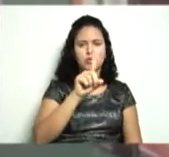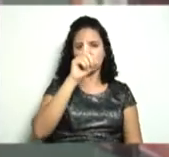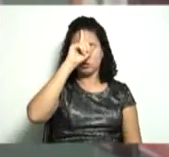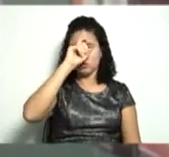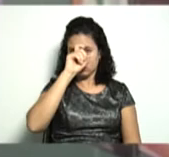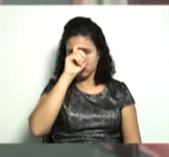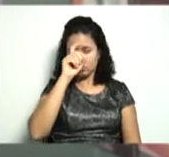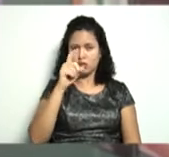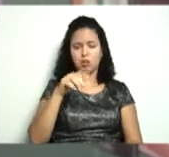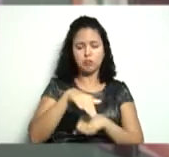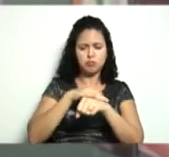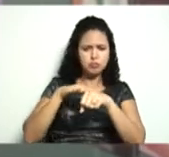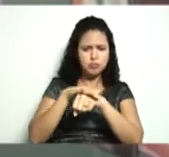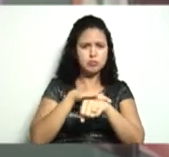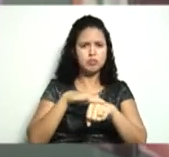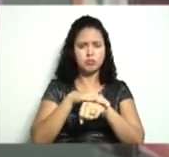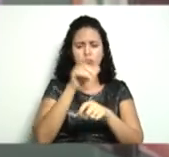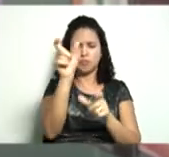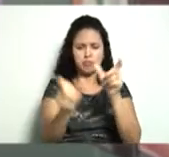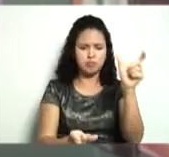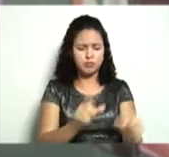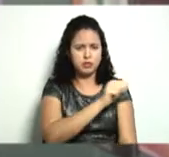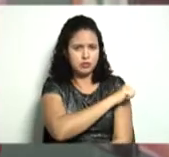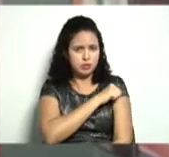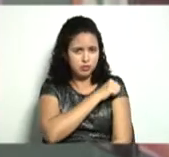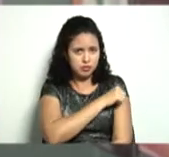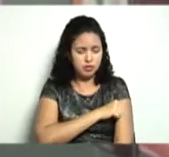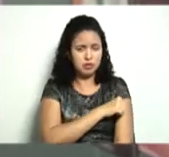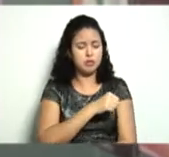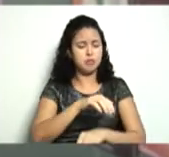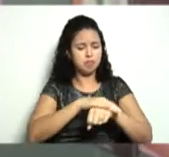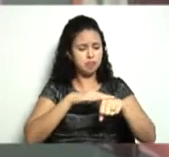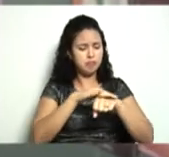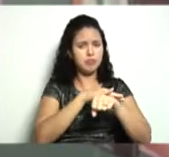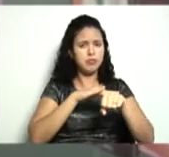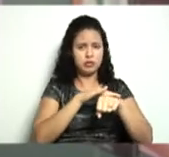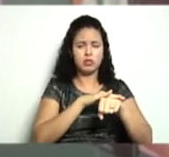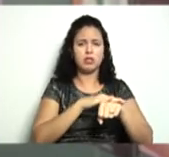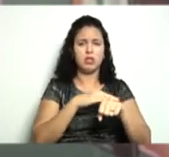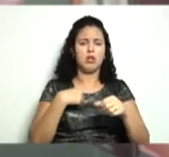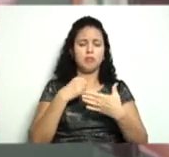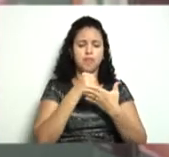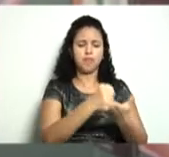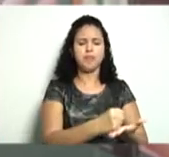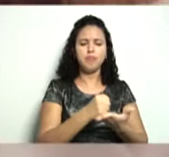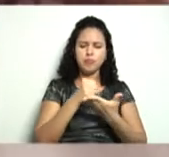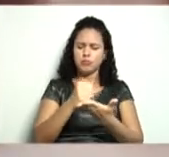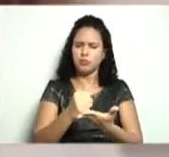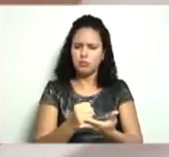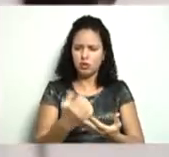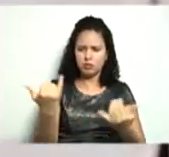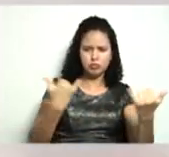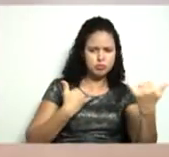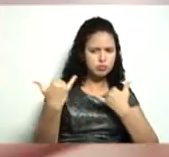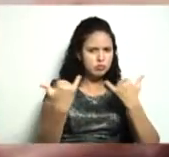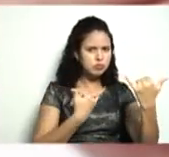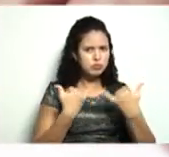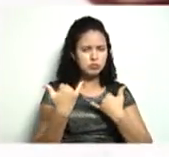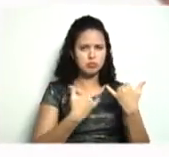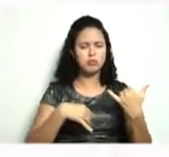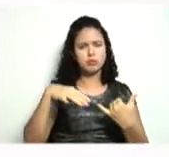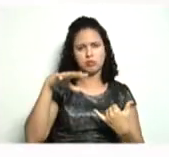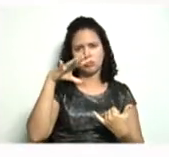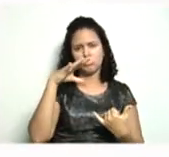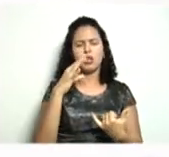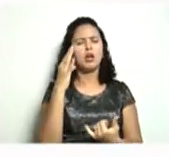eu falo com os nossos enfermeiros. Quer dizer, de alguma forma, eu fico sabendo o que está acontecendo, vivenciando